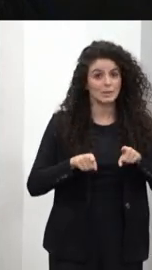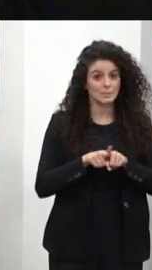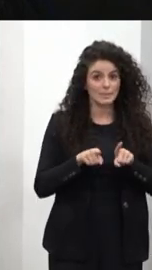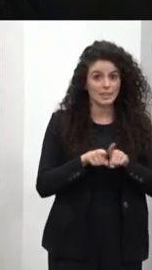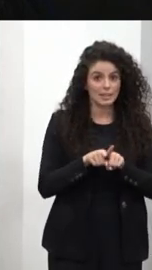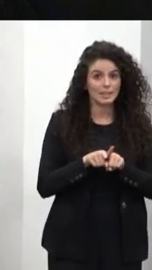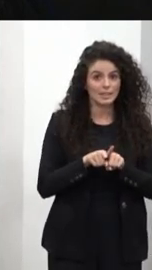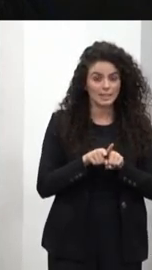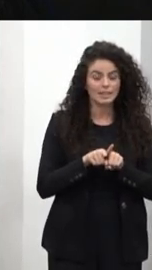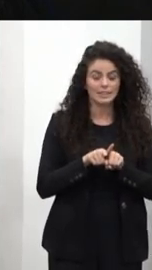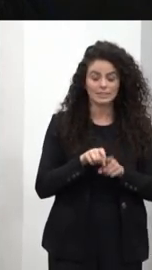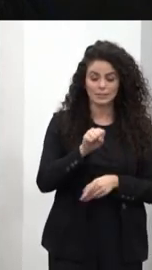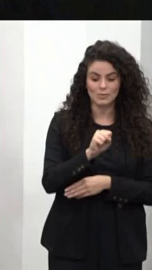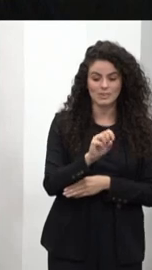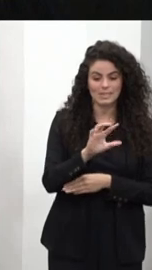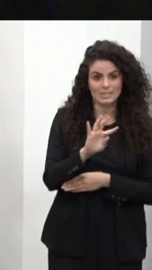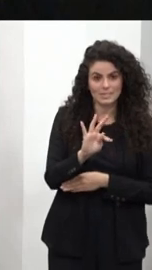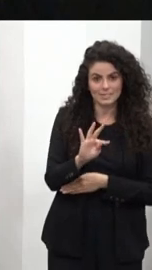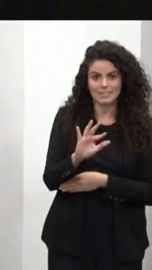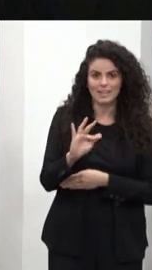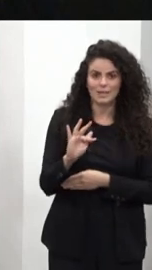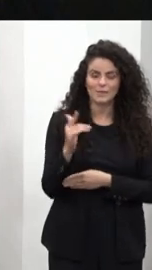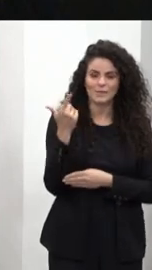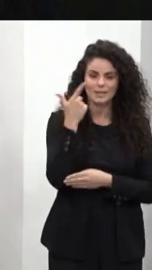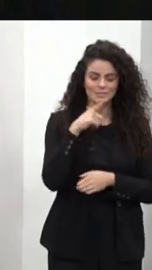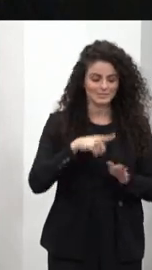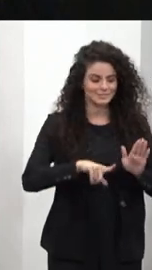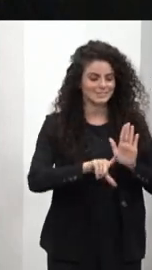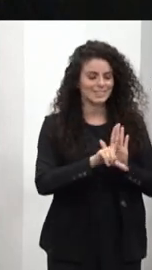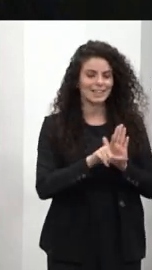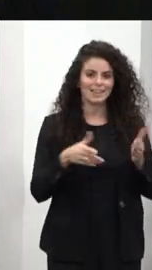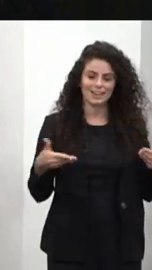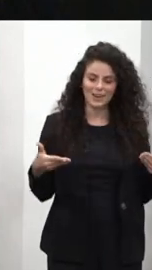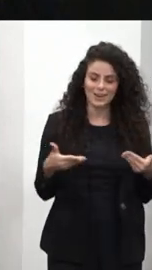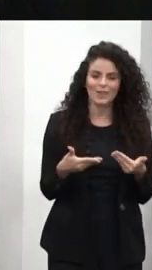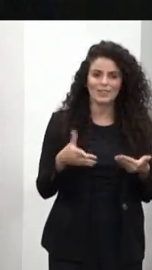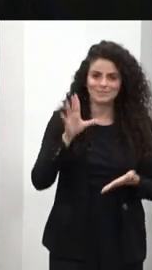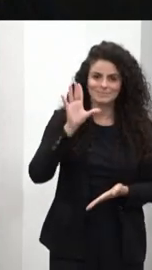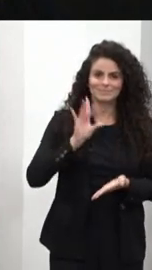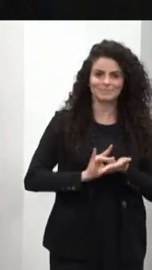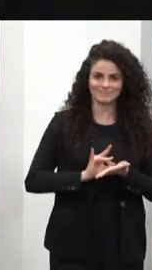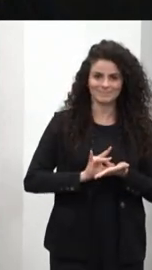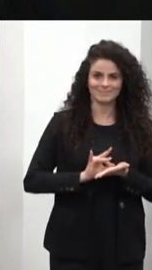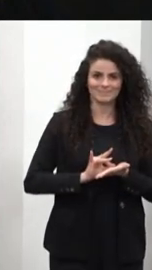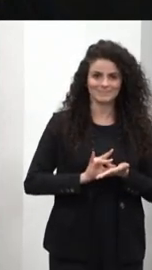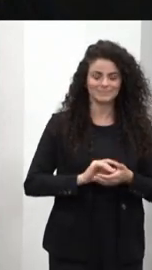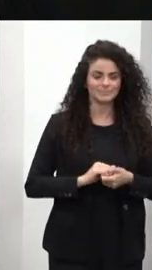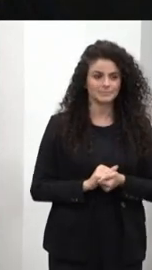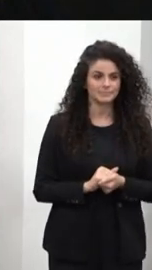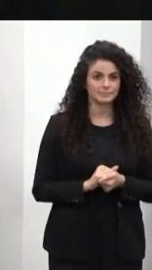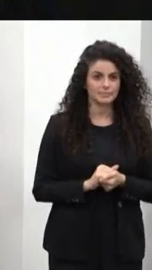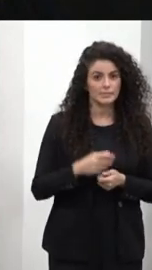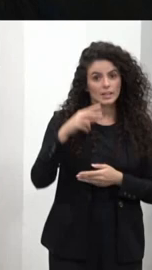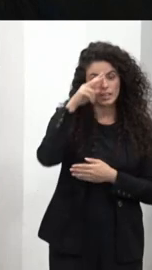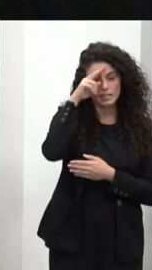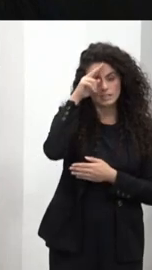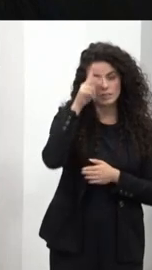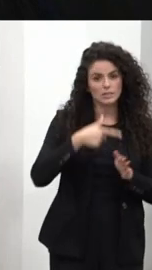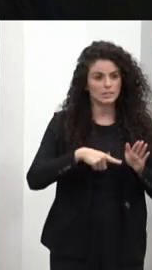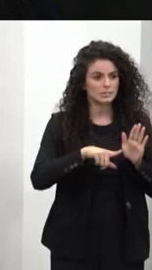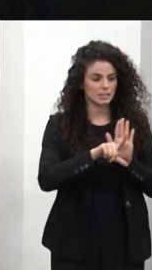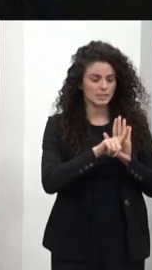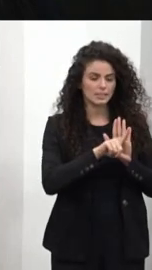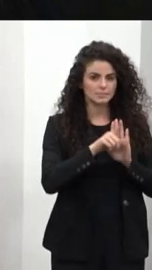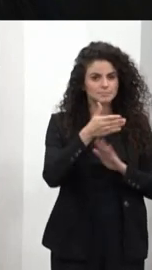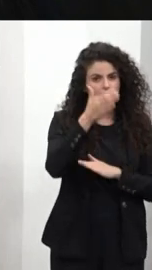para a gente ter essas leis conosco agora a história da Lei Paulo Gustavo Ela